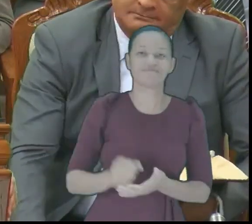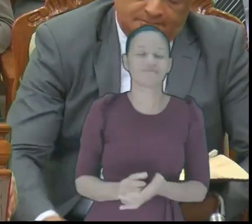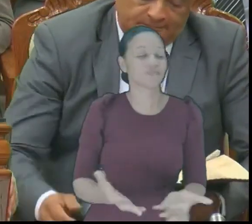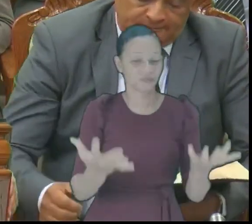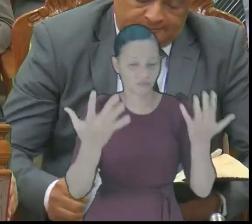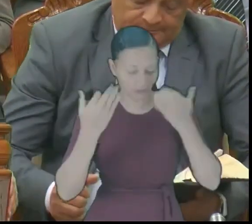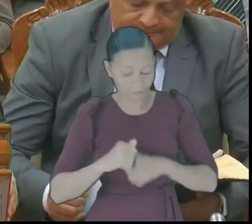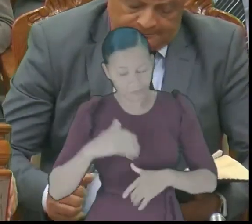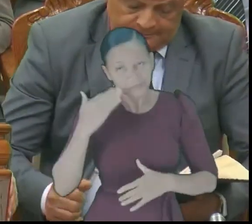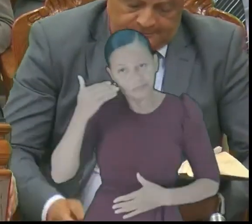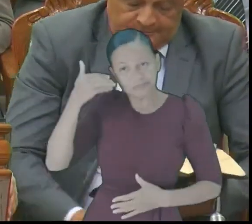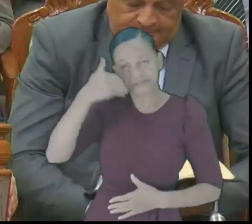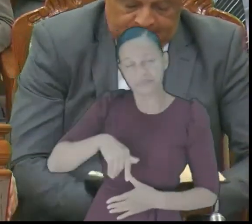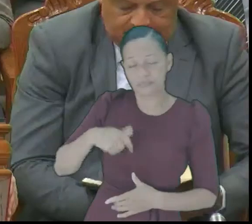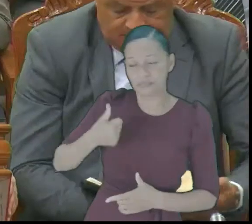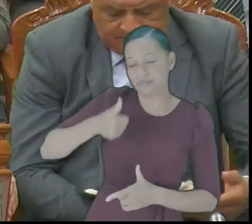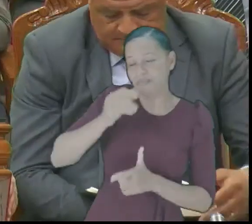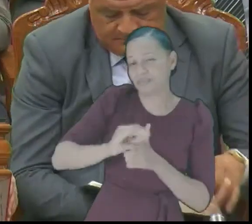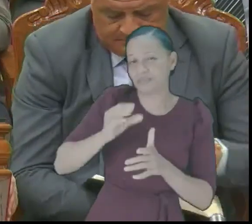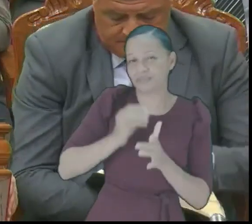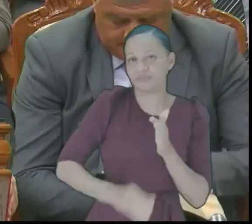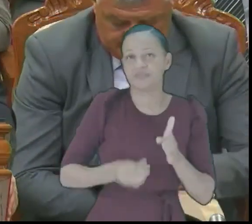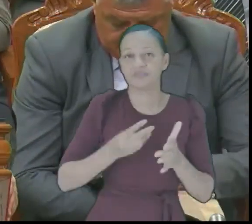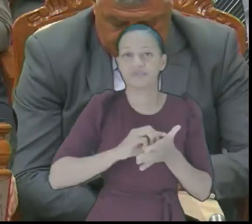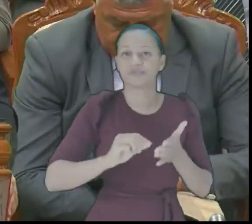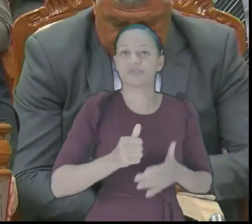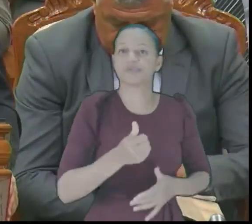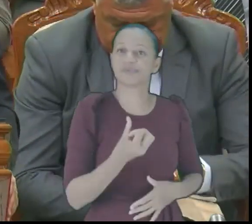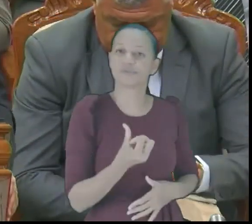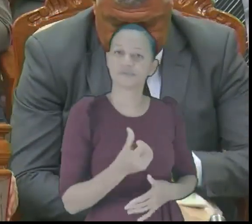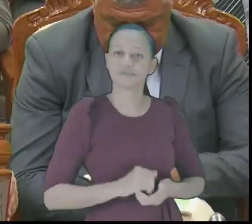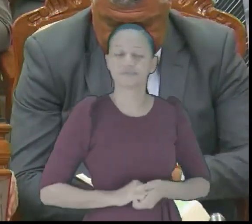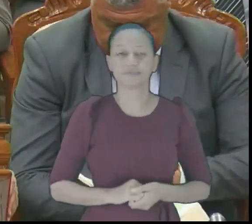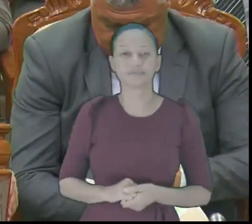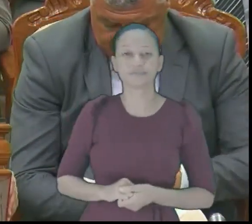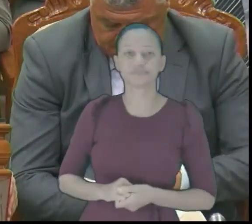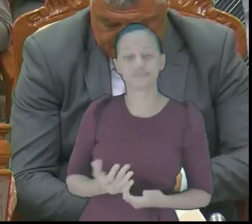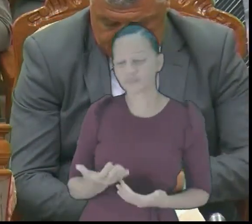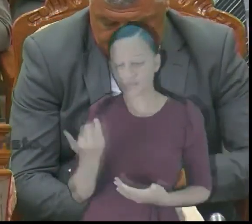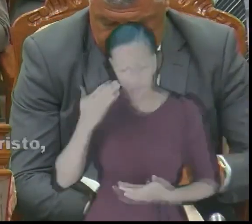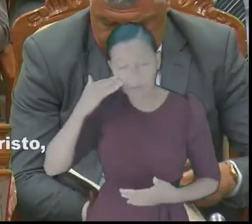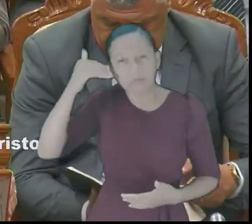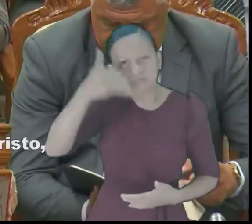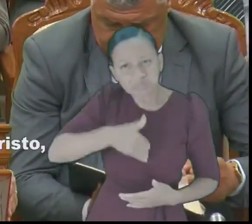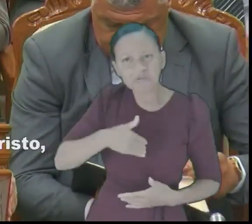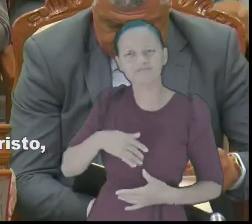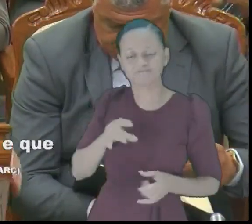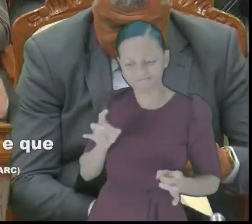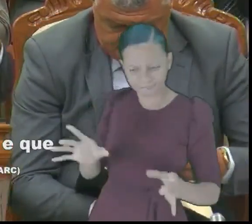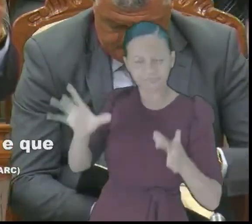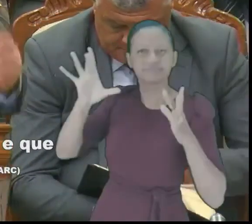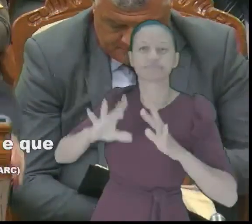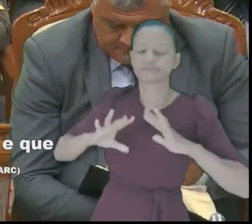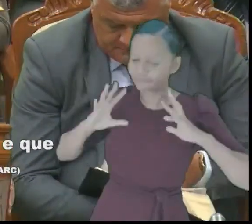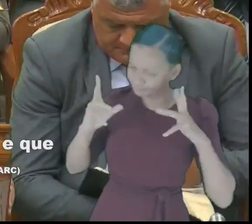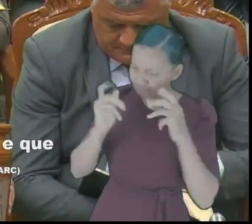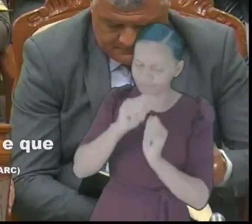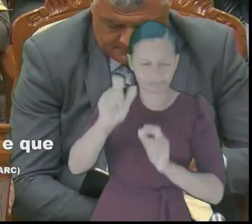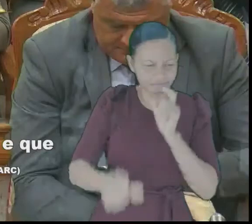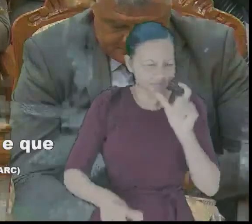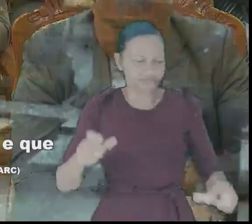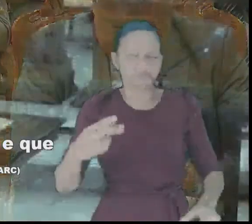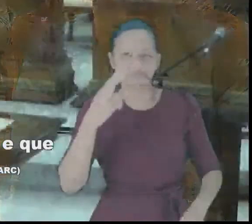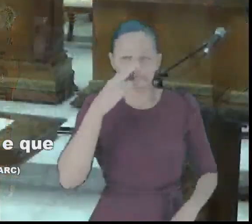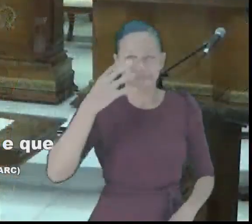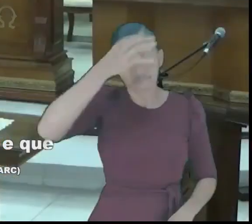Vamos ver outra prova. 1 Coríntios 3 e 16. 1 Coríntios 3 e 16. Outra prova, outra evidência de que todo crente tem o Espírito